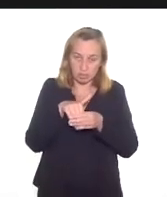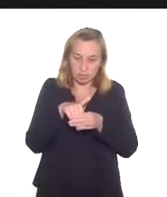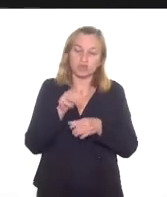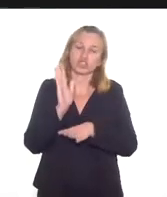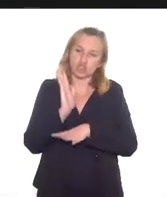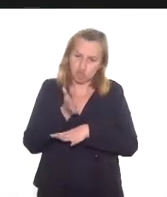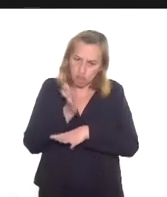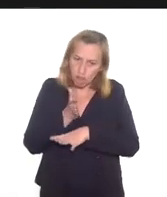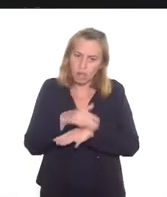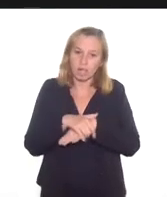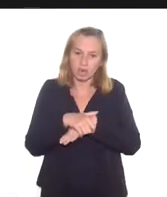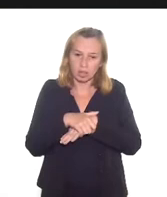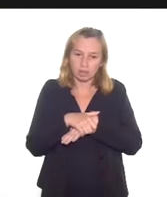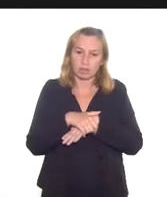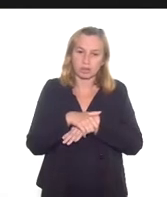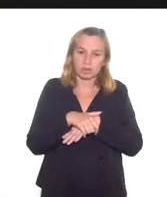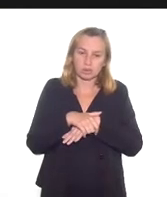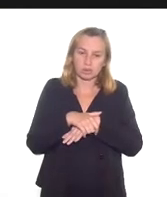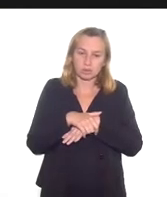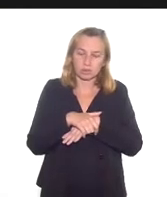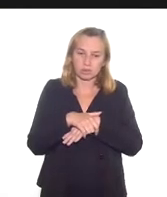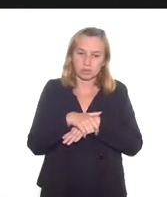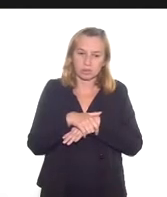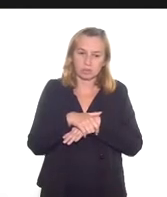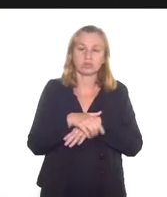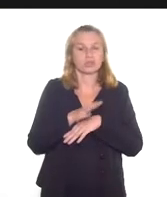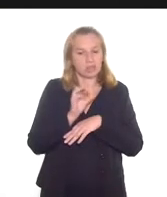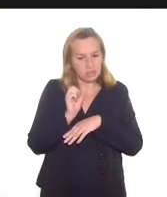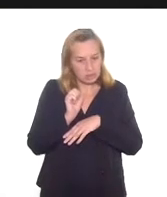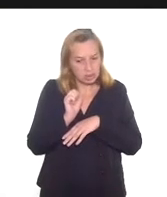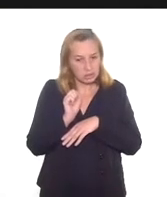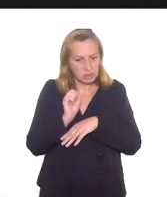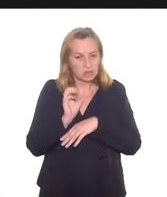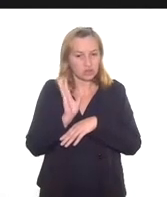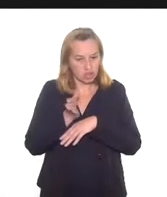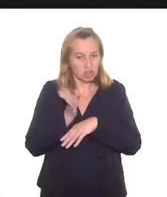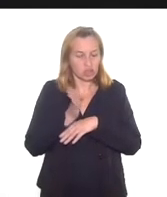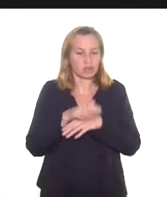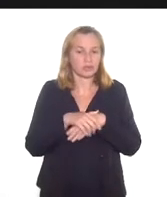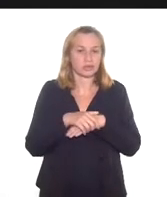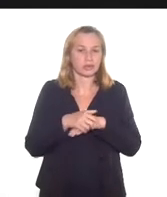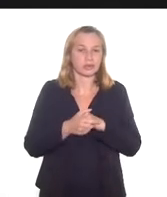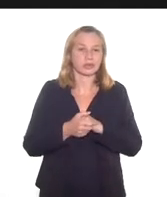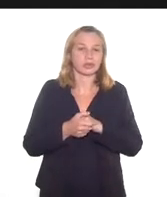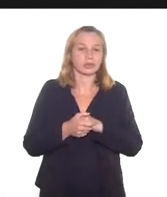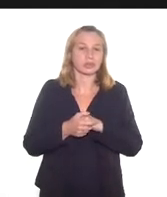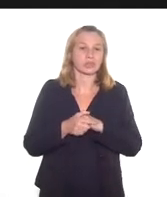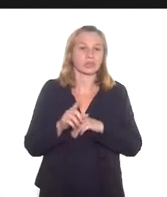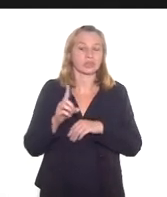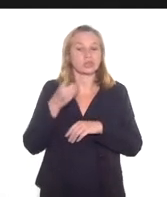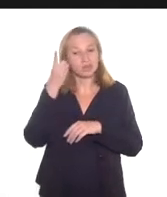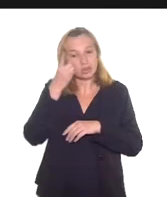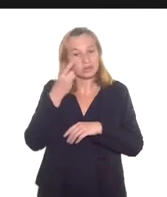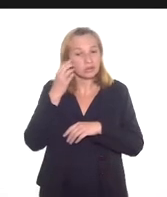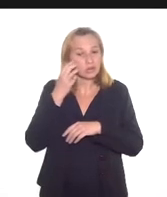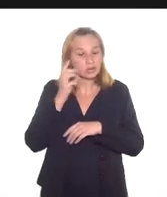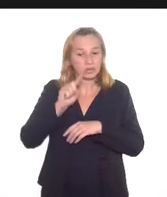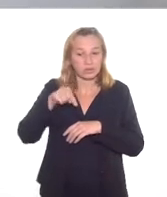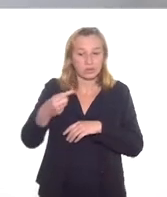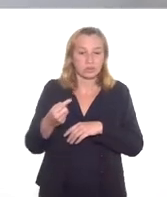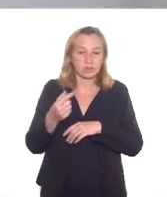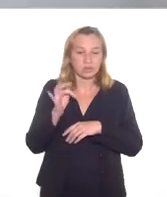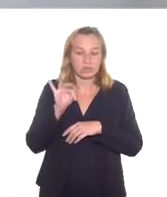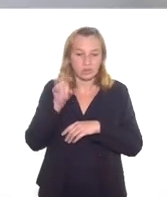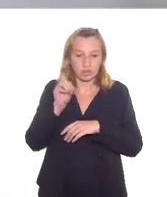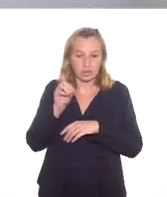Já. No 41-30? Isso. Tá, perfeito. Deputado Valdec, em seguida